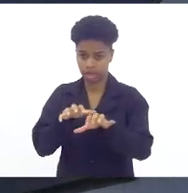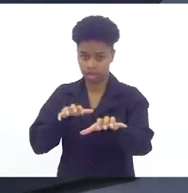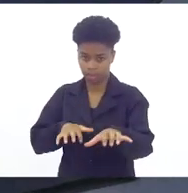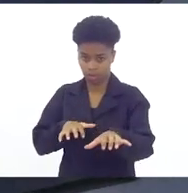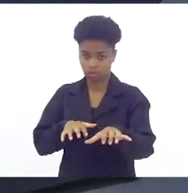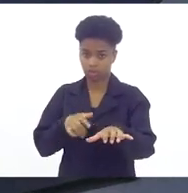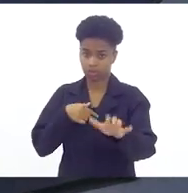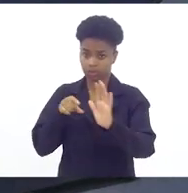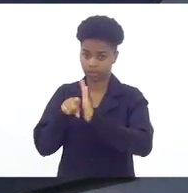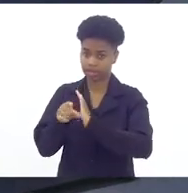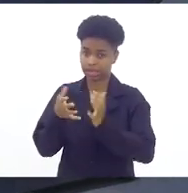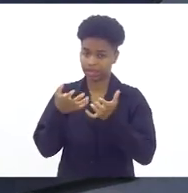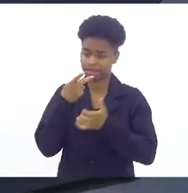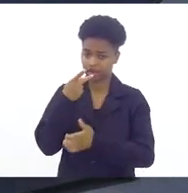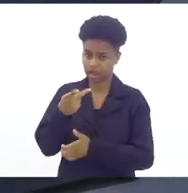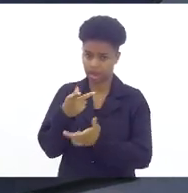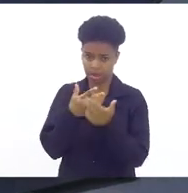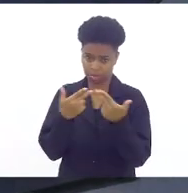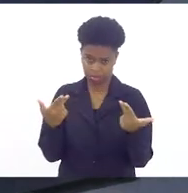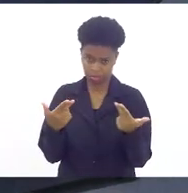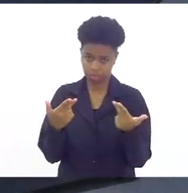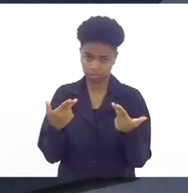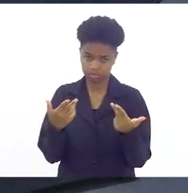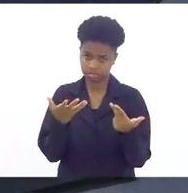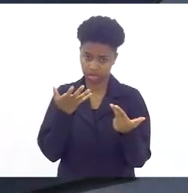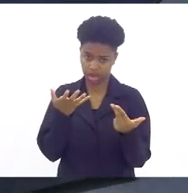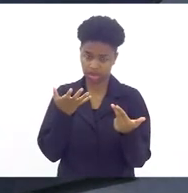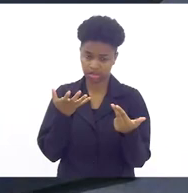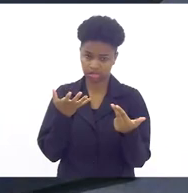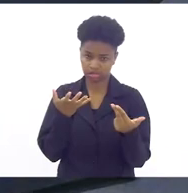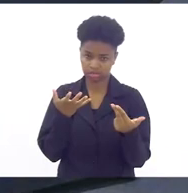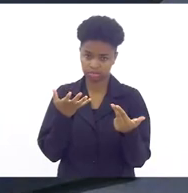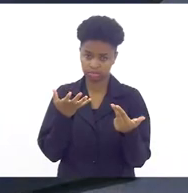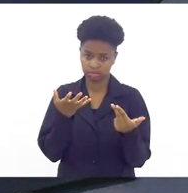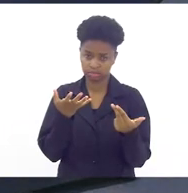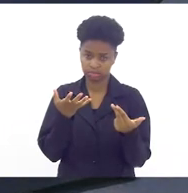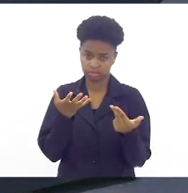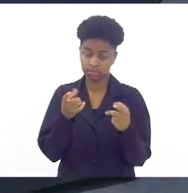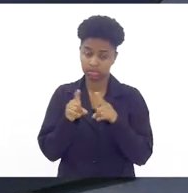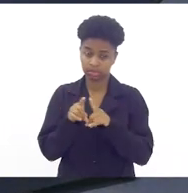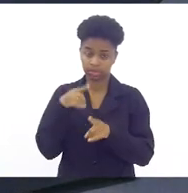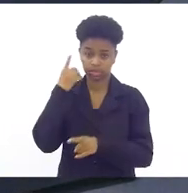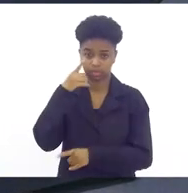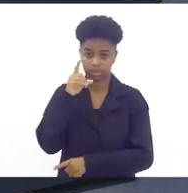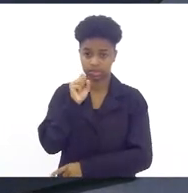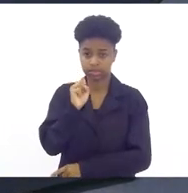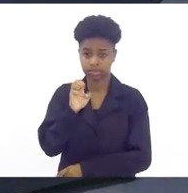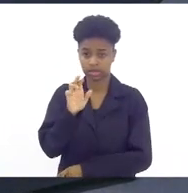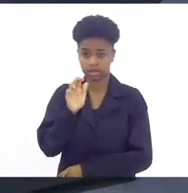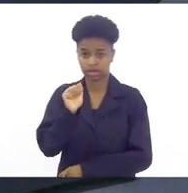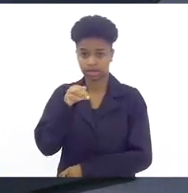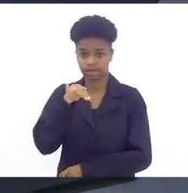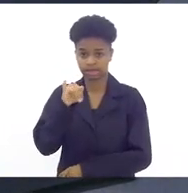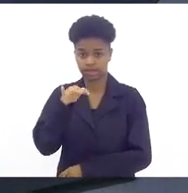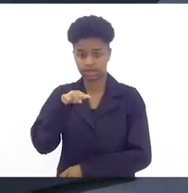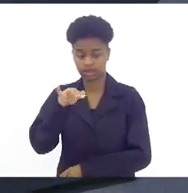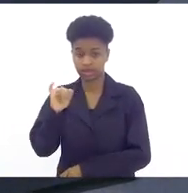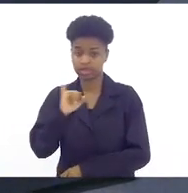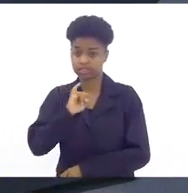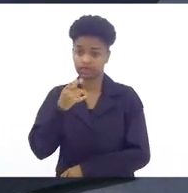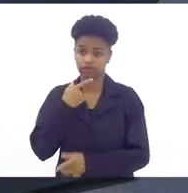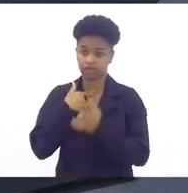se quer falar o uso da palavra fazer o uso da palavra e deputado Serafina também se quer fazer o uso da